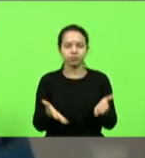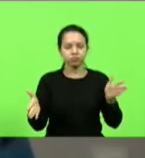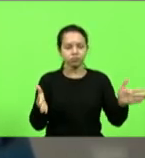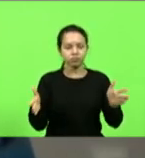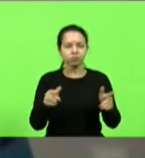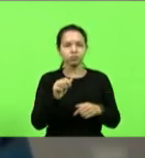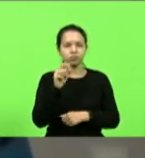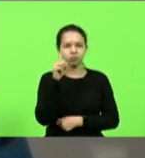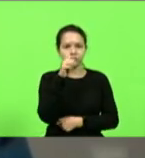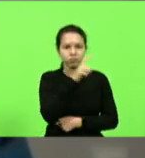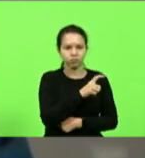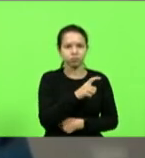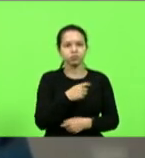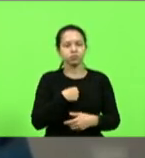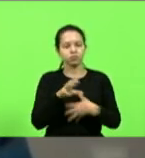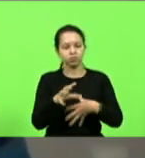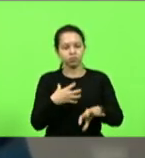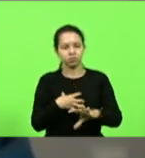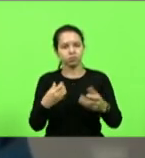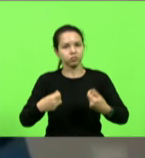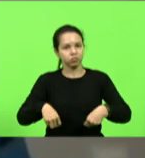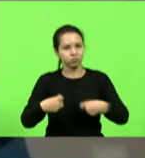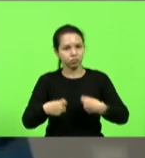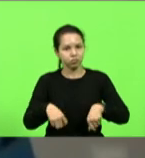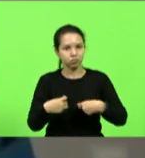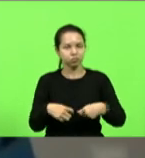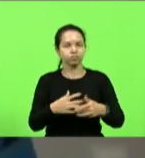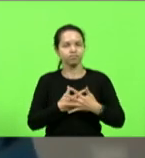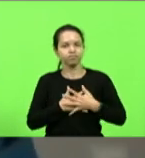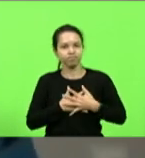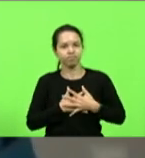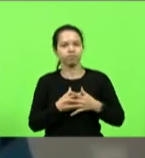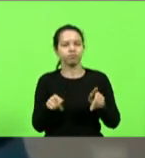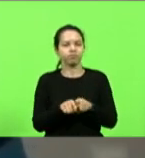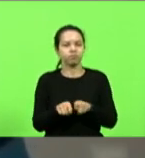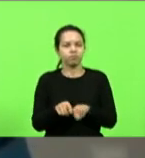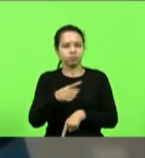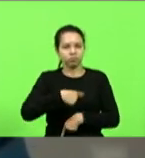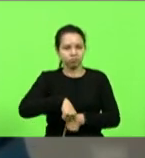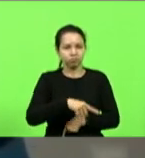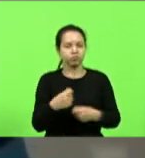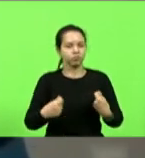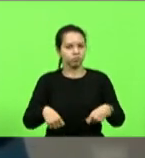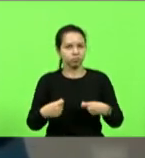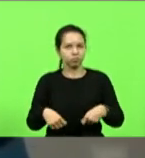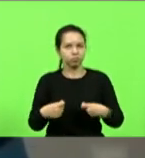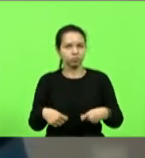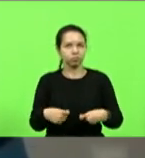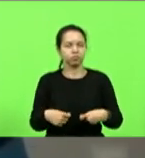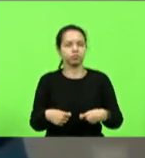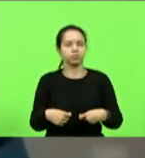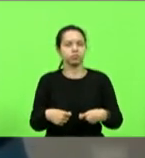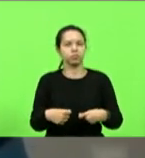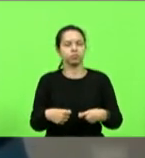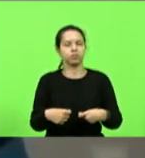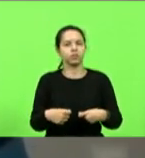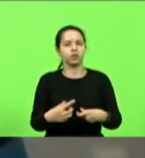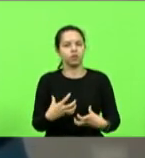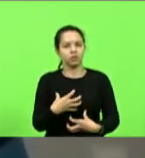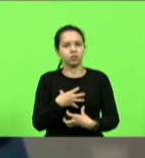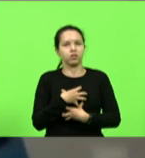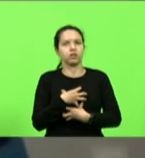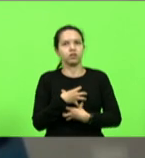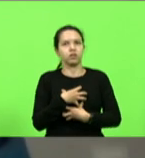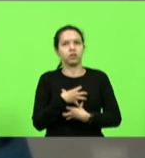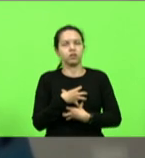exige solidariedade e também uma necessidade premente da gente transformar esse luto em pautas de luta,